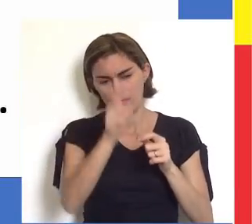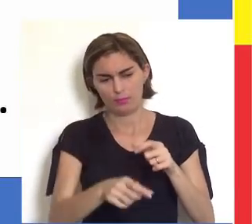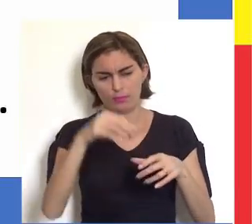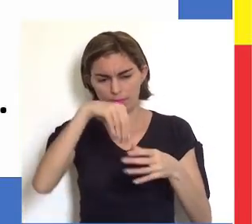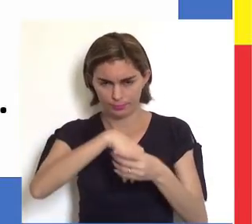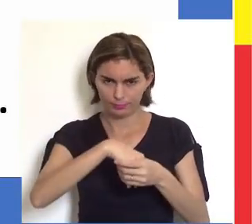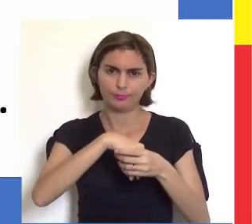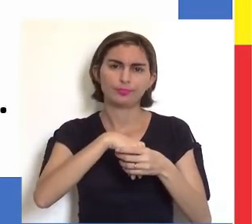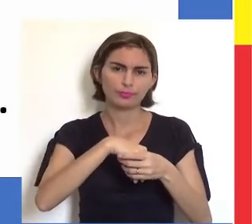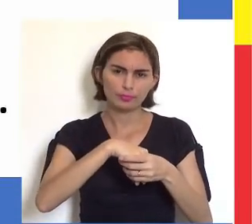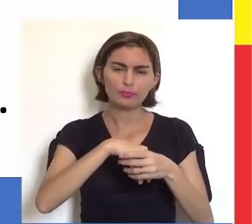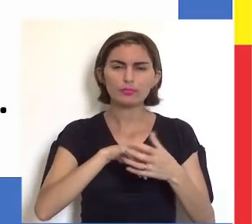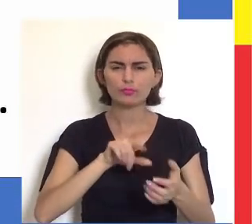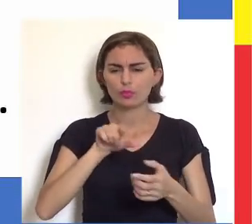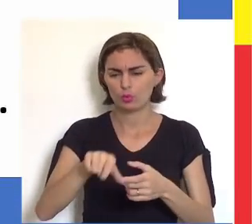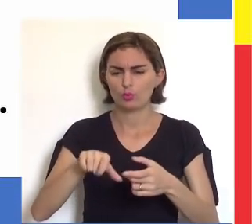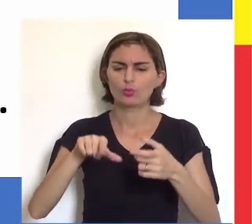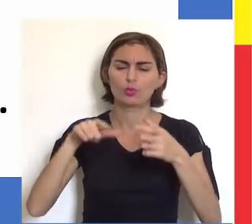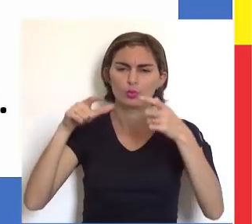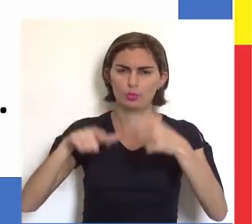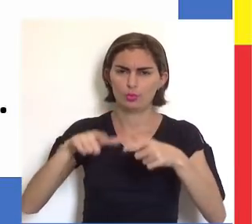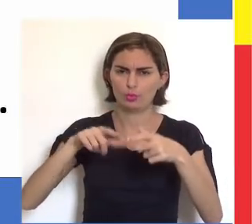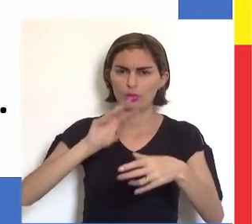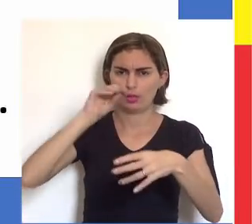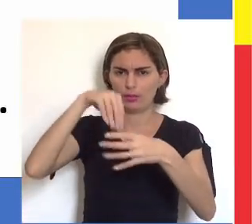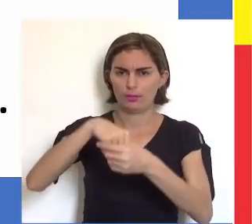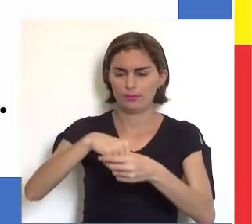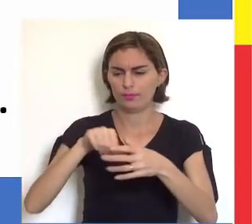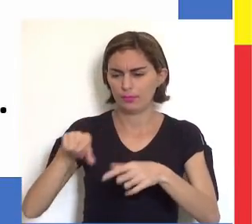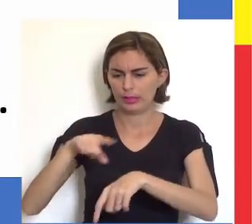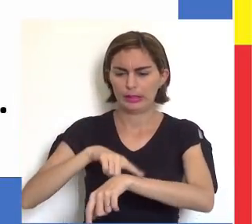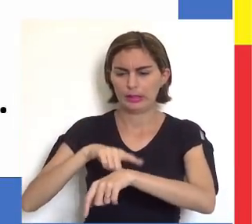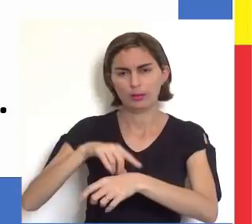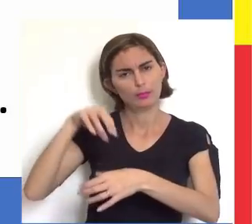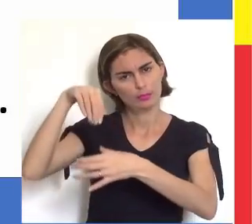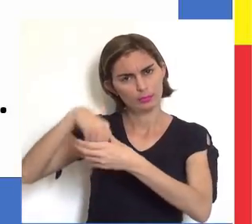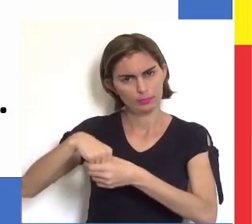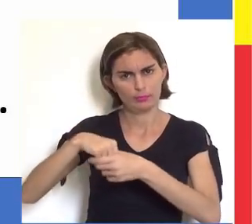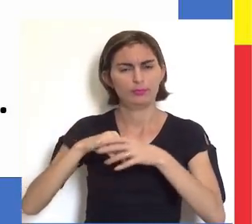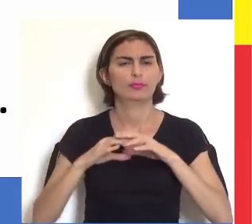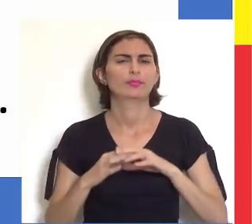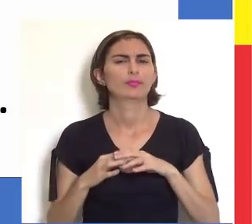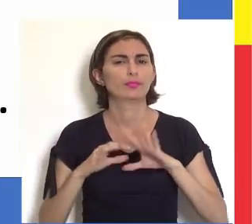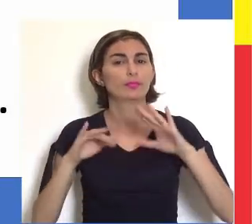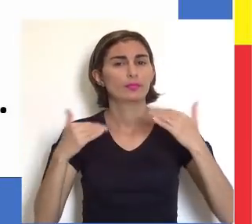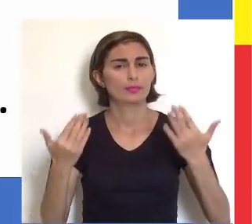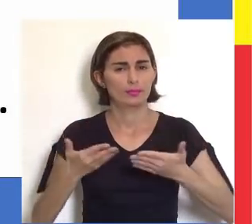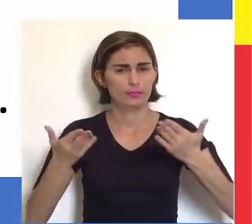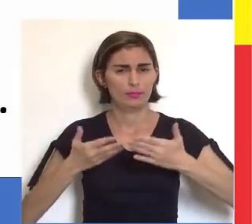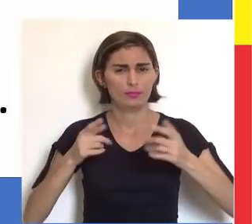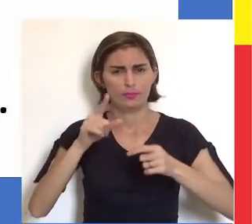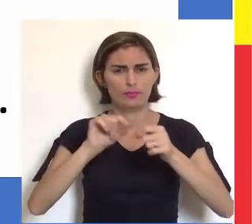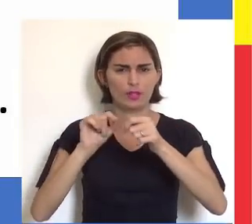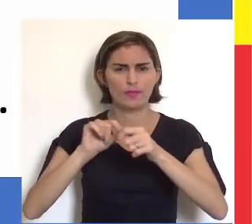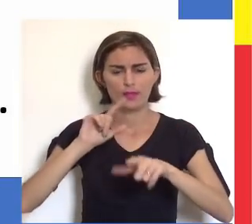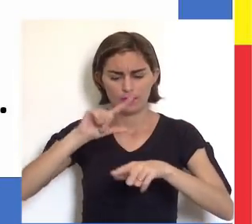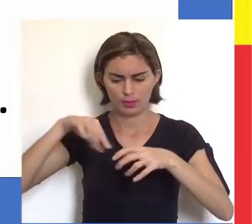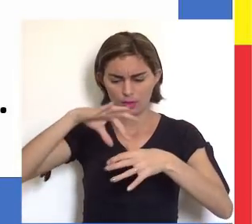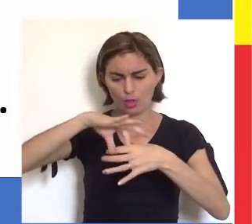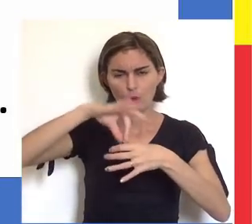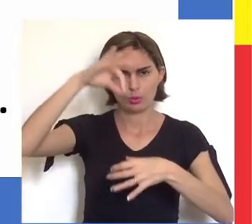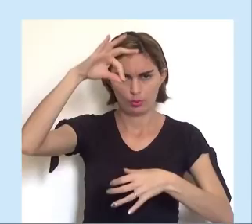dentro do pote dos personagens, os lugares dentro dos lugares e os tempos dentro dos tempos. E aí você vai fazer um